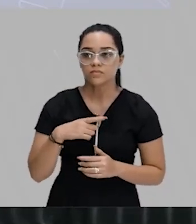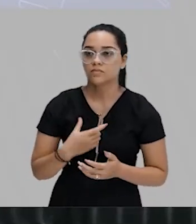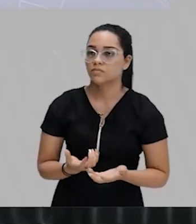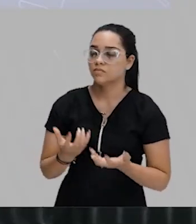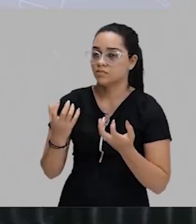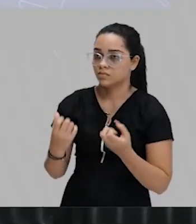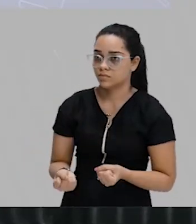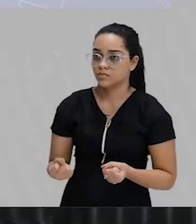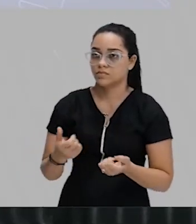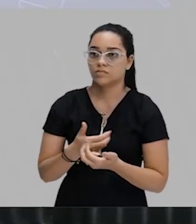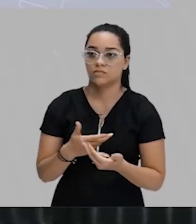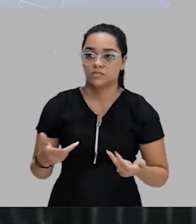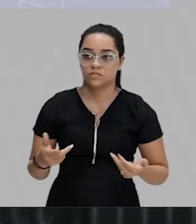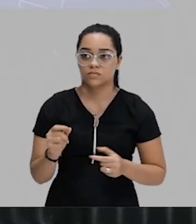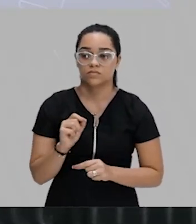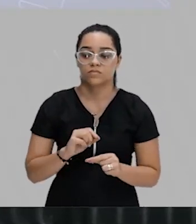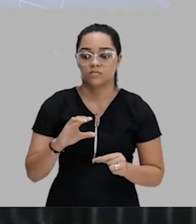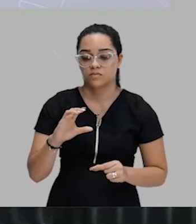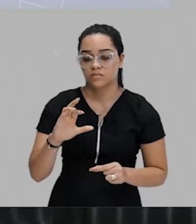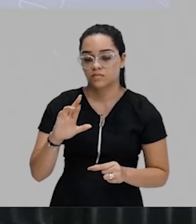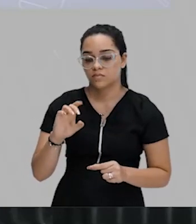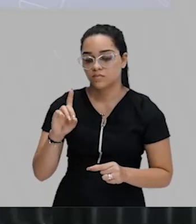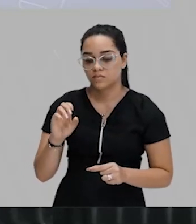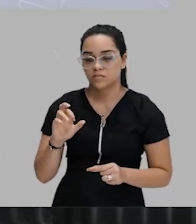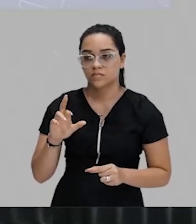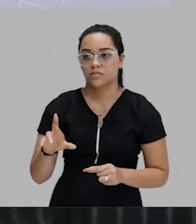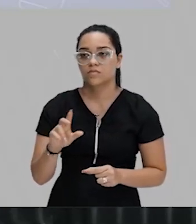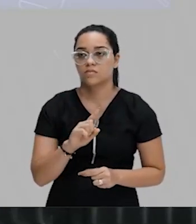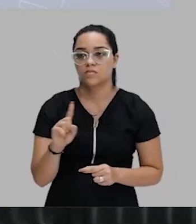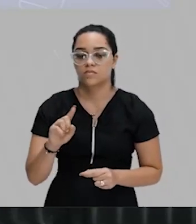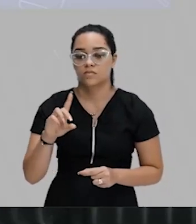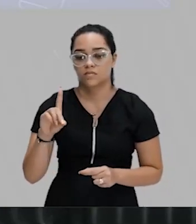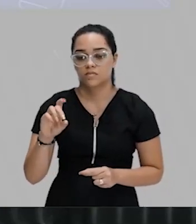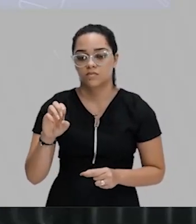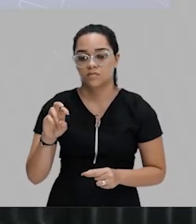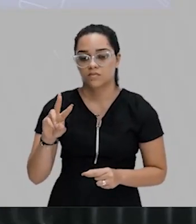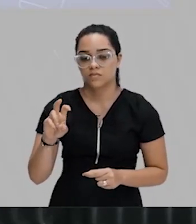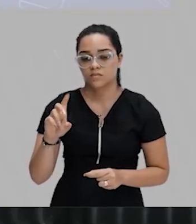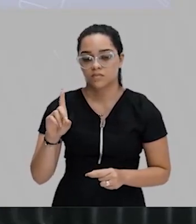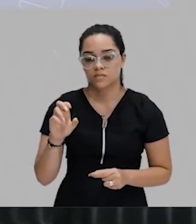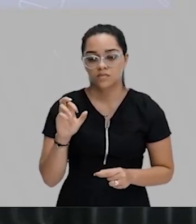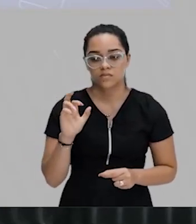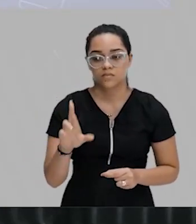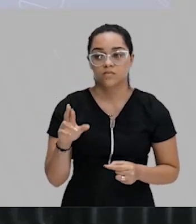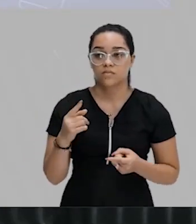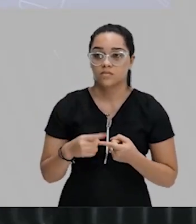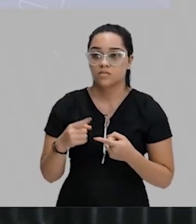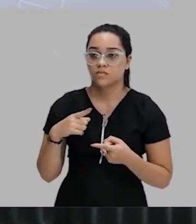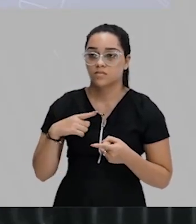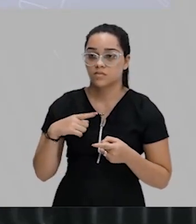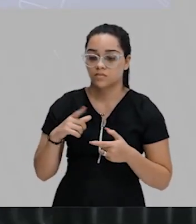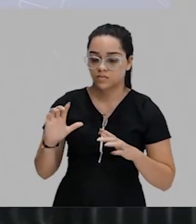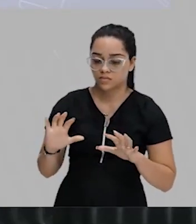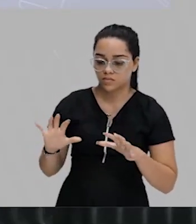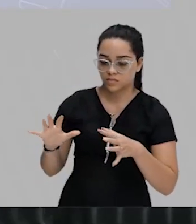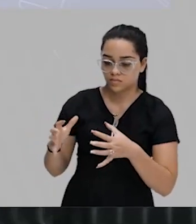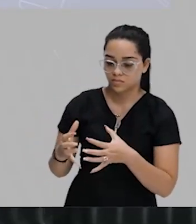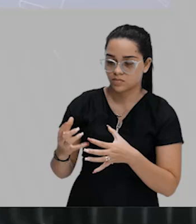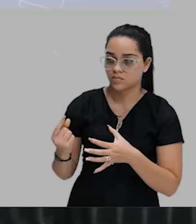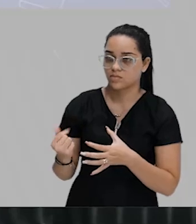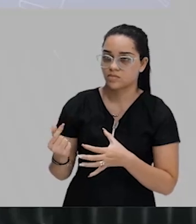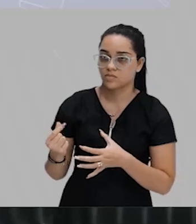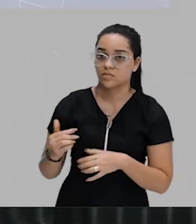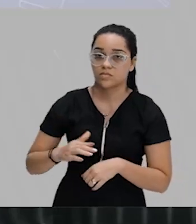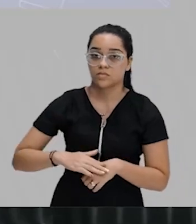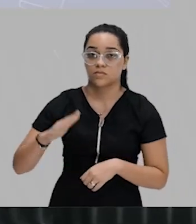receber status de credor e não mais devedor, porque ele teve um acúmulo de reserva